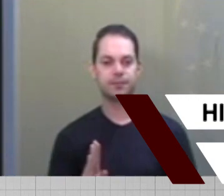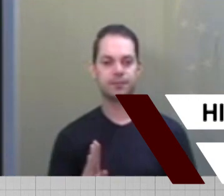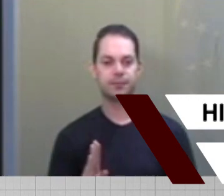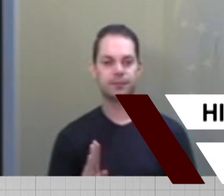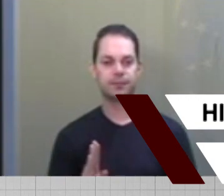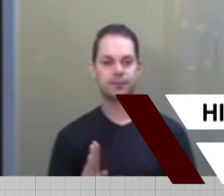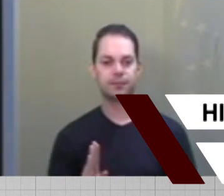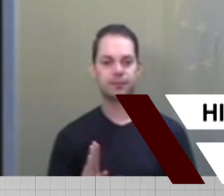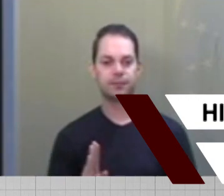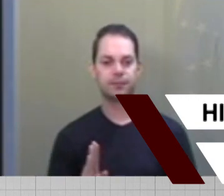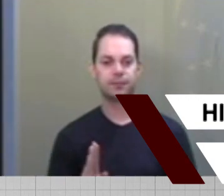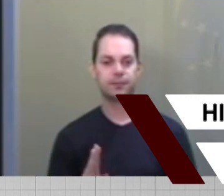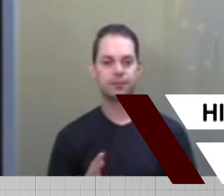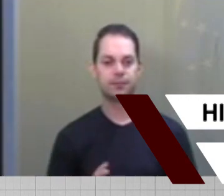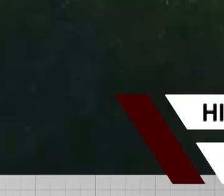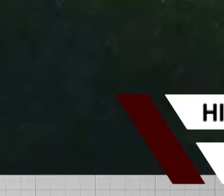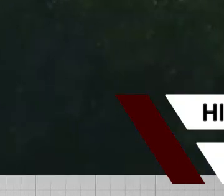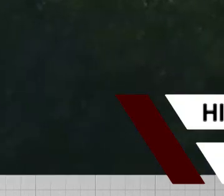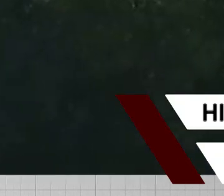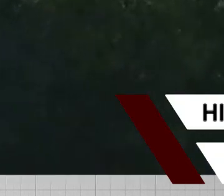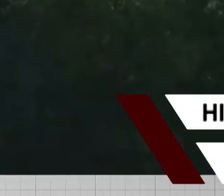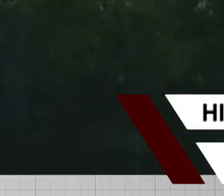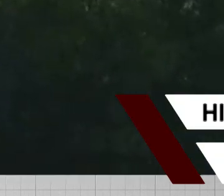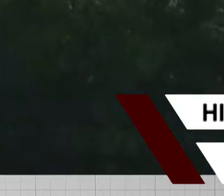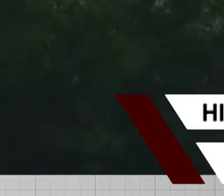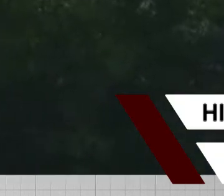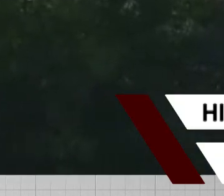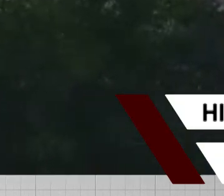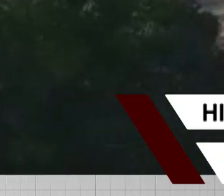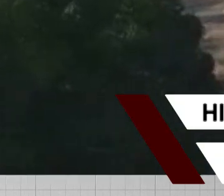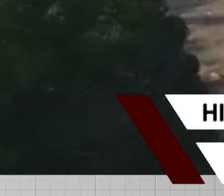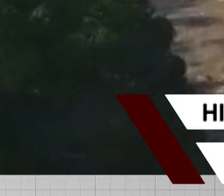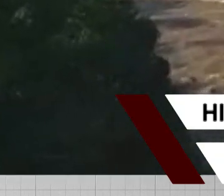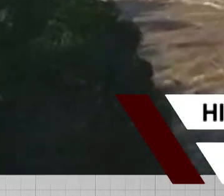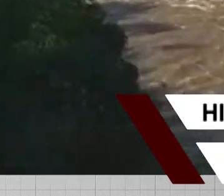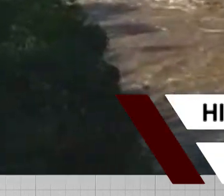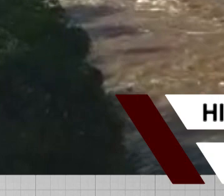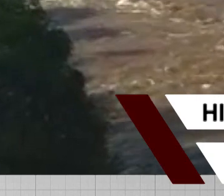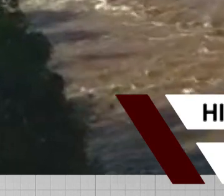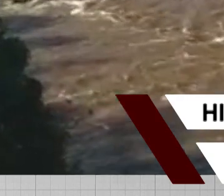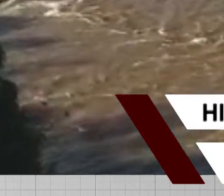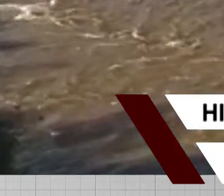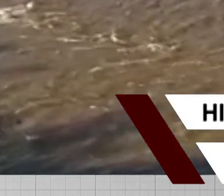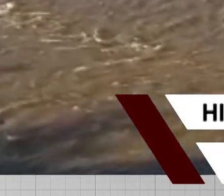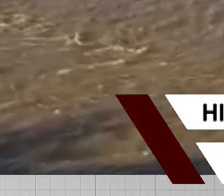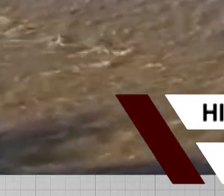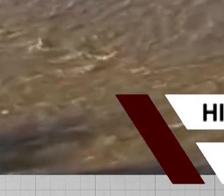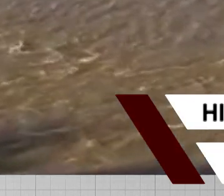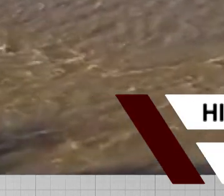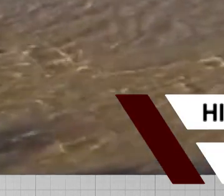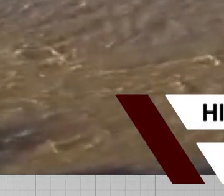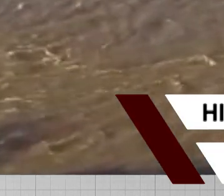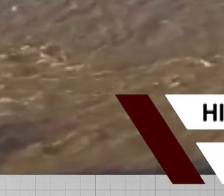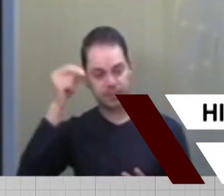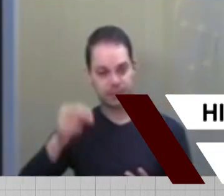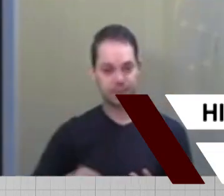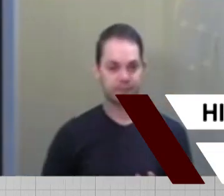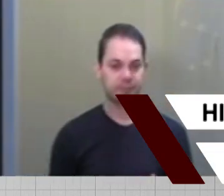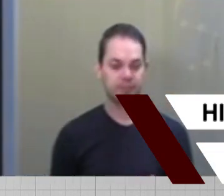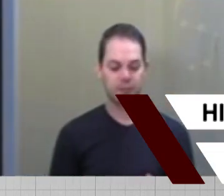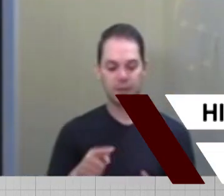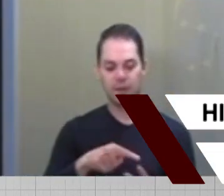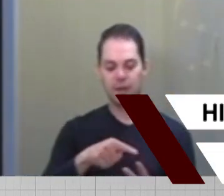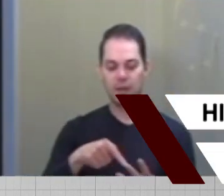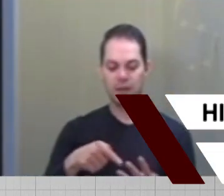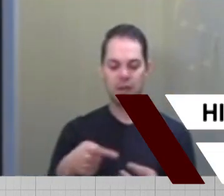com o Departamento Nacional de Infraestrutura de Transportes, o DENIT, a Agência Nacional de Energia Elétrica, a ANEEL, além